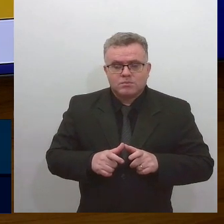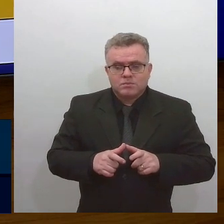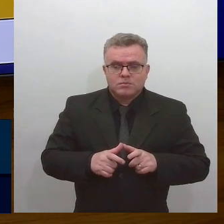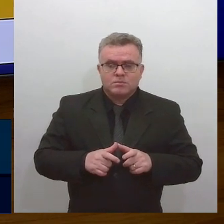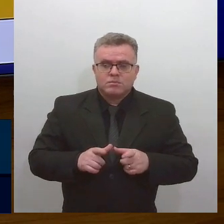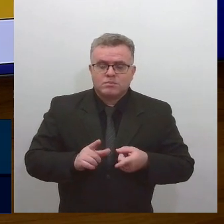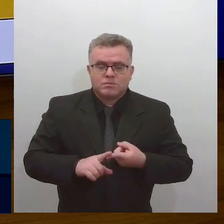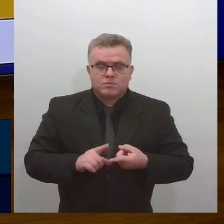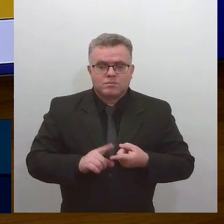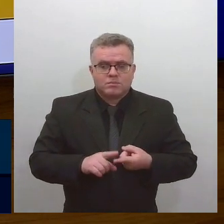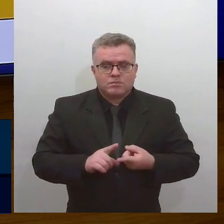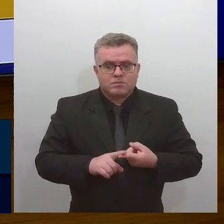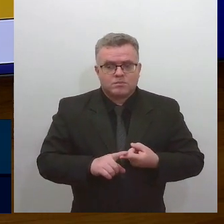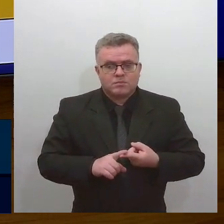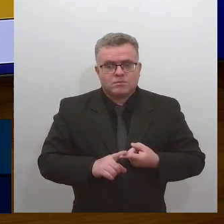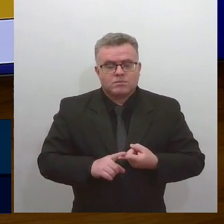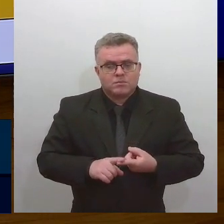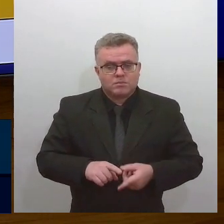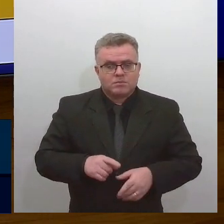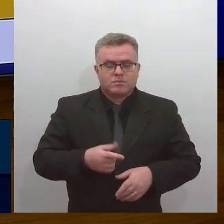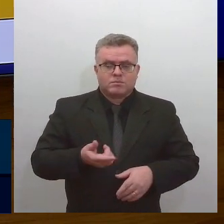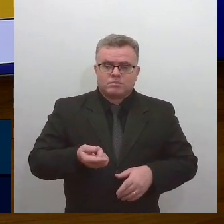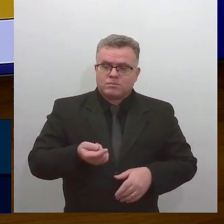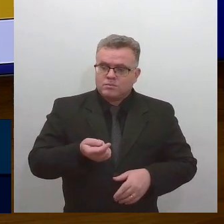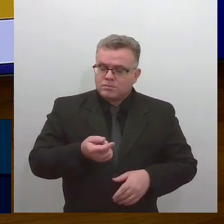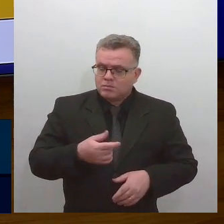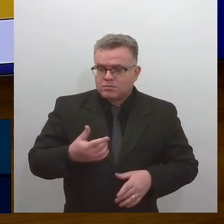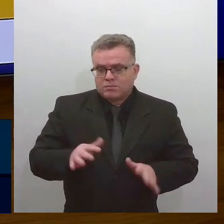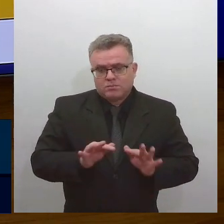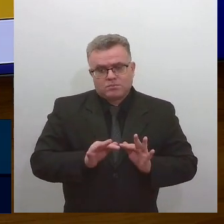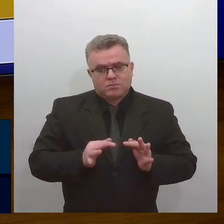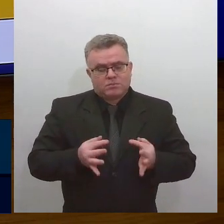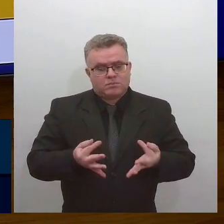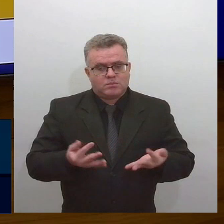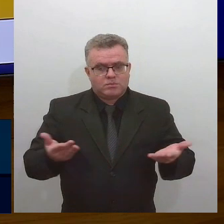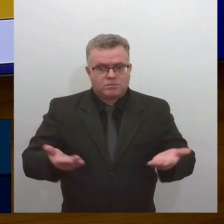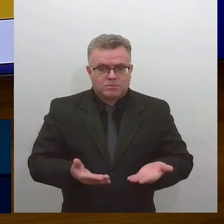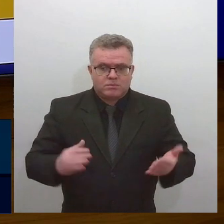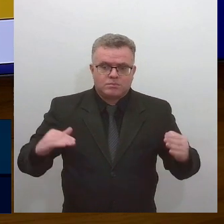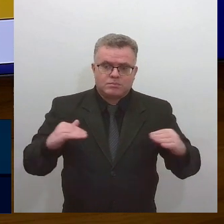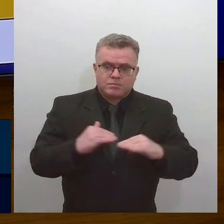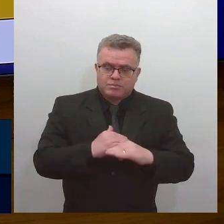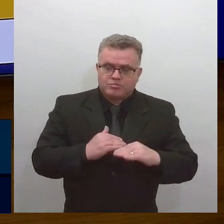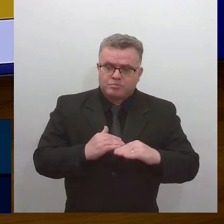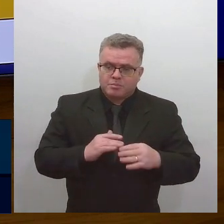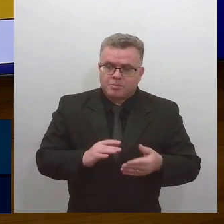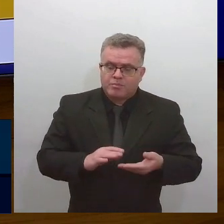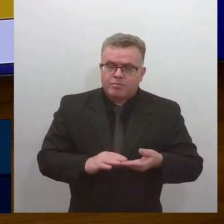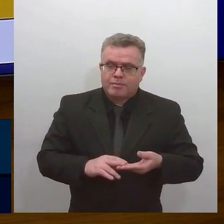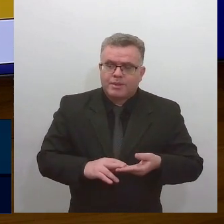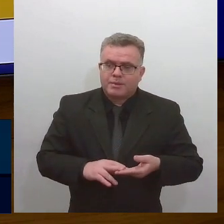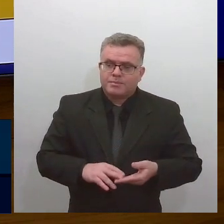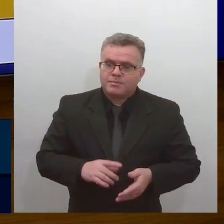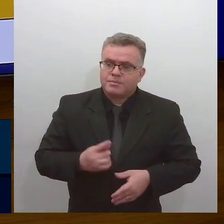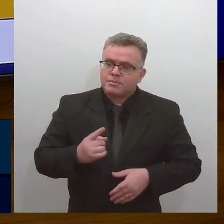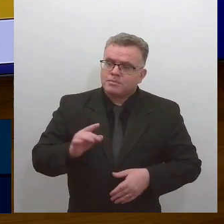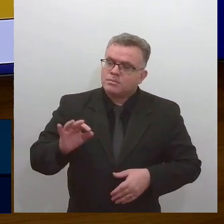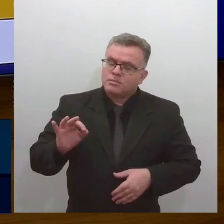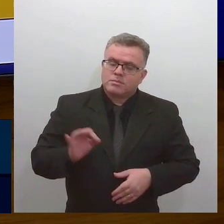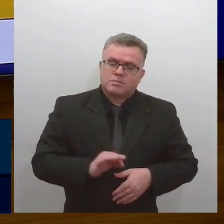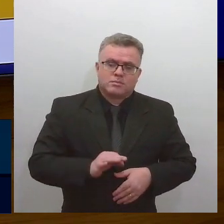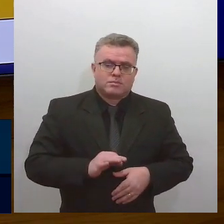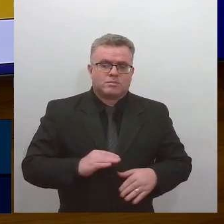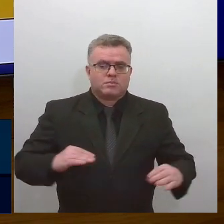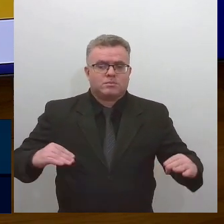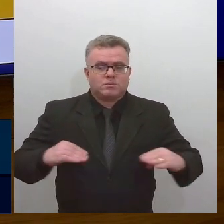malha rodoviária nós temos hoje 1% das rodovias eh eh eh eh